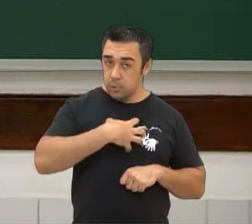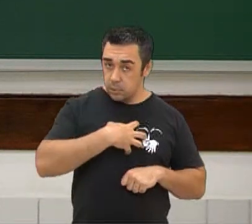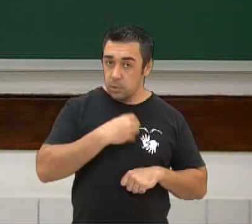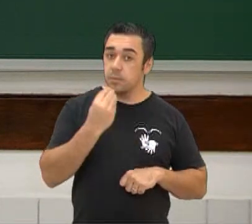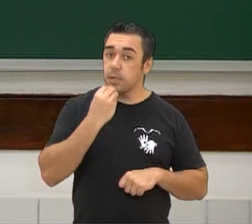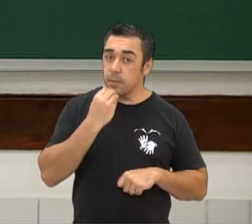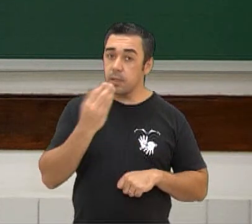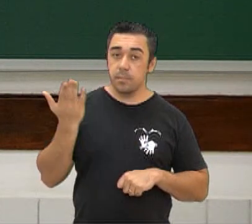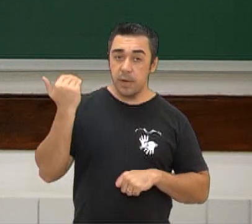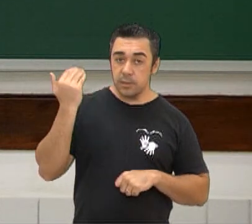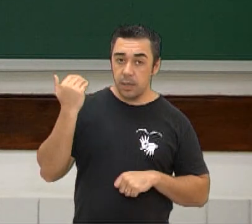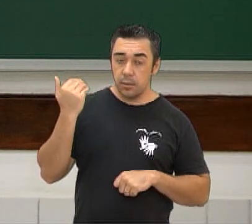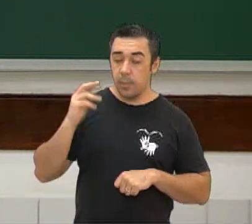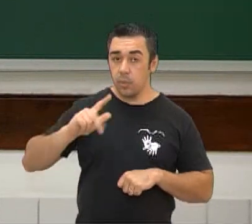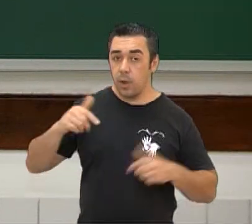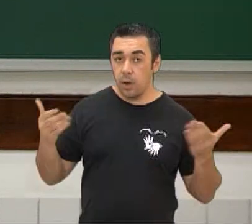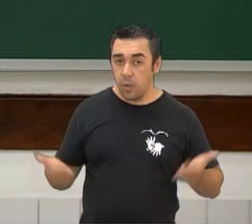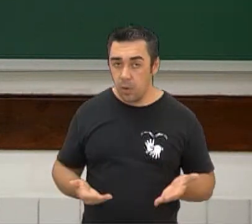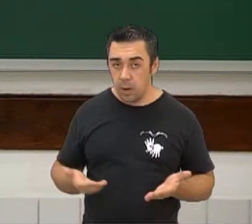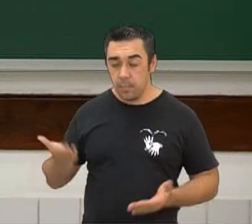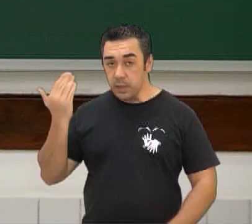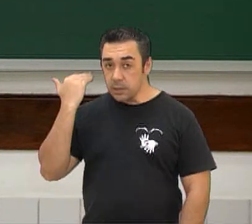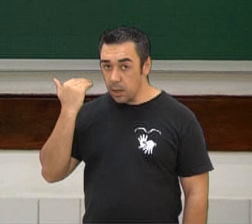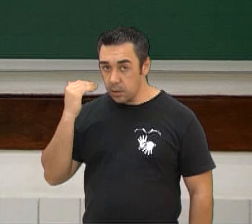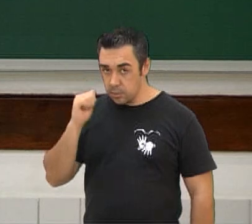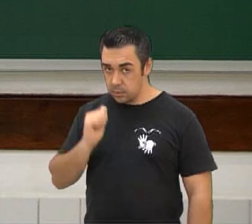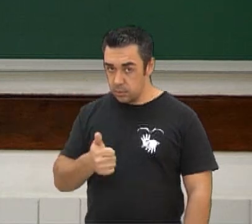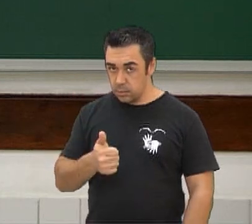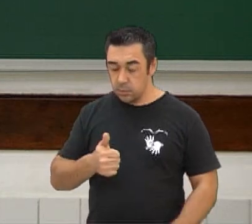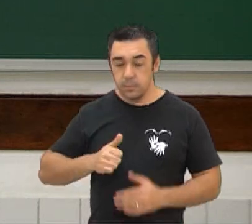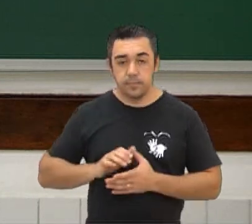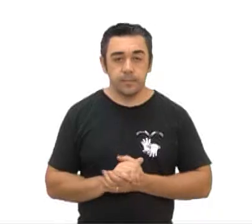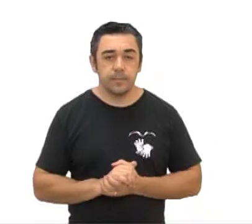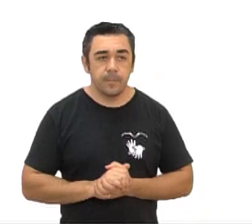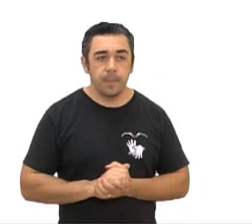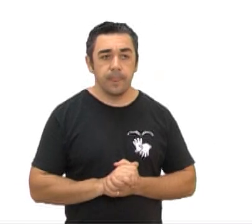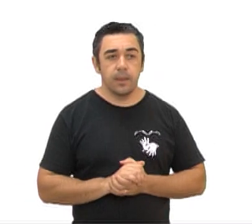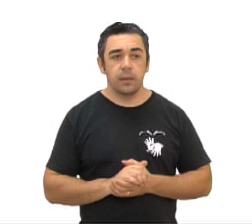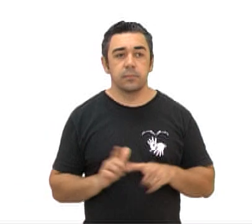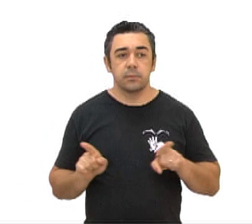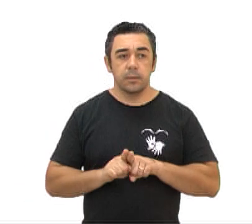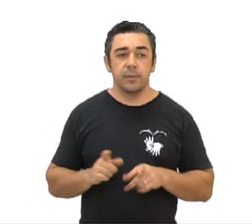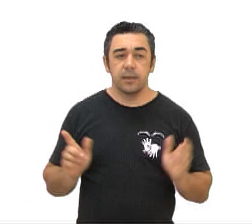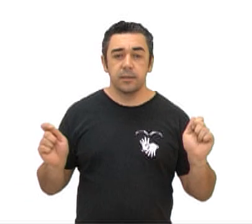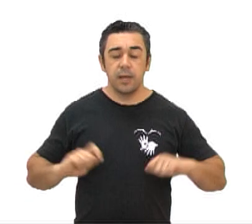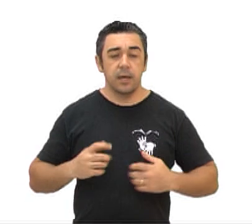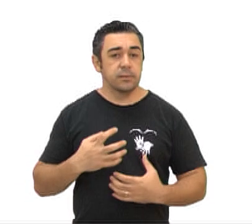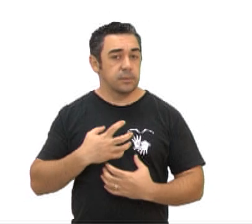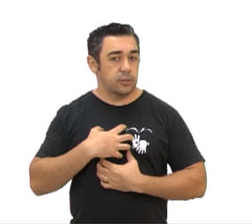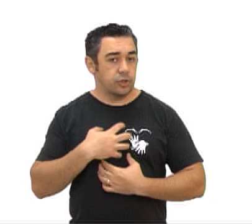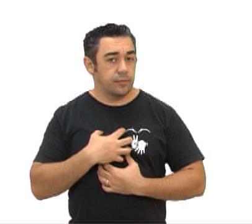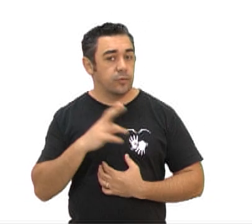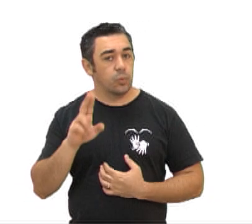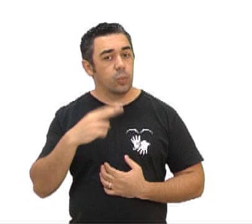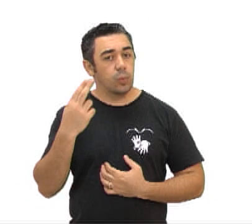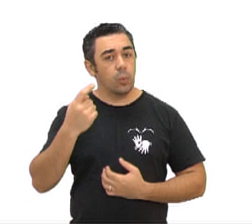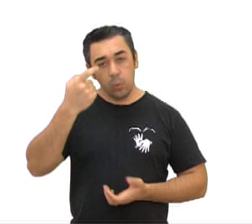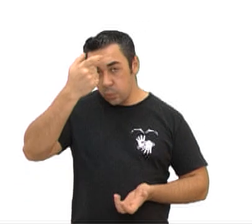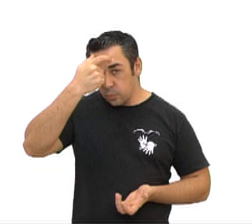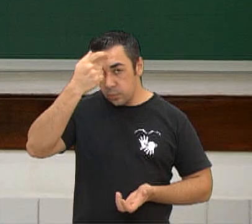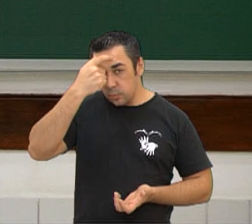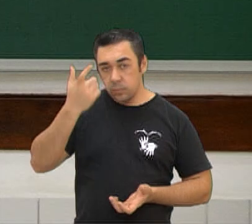não agora, no passado. E ele pode ser sensível ou